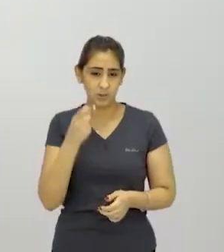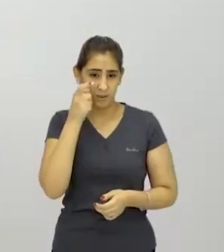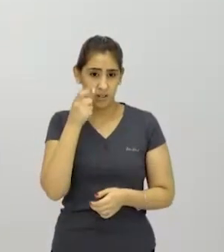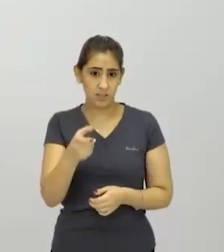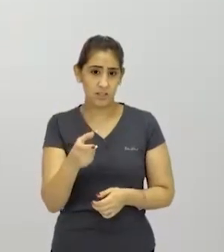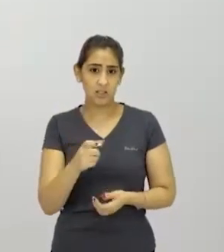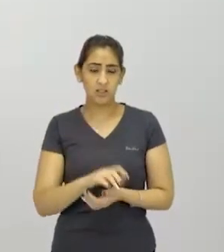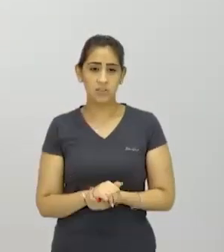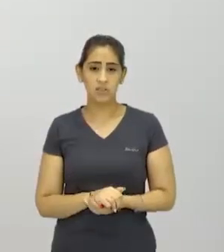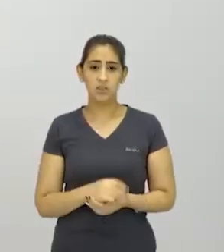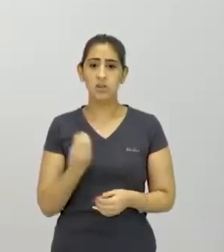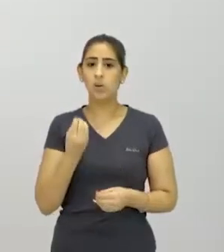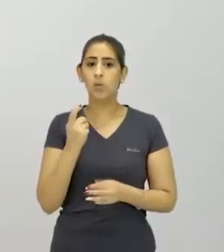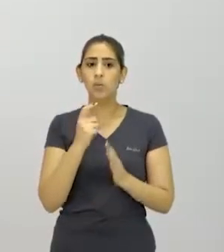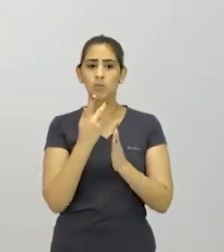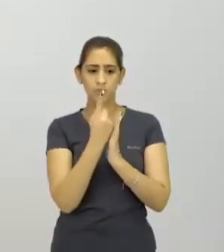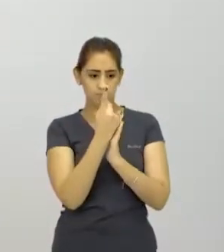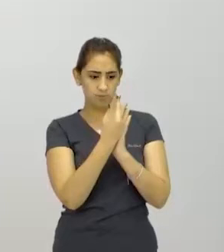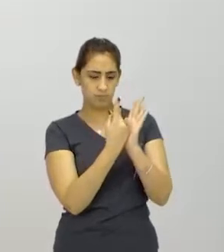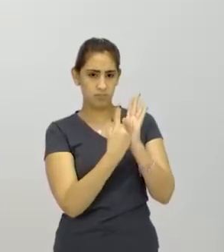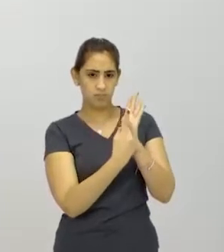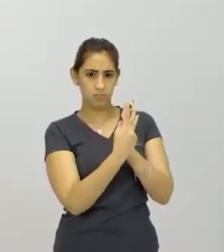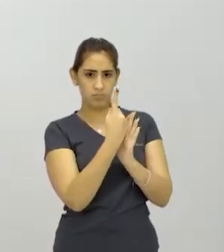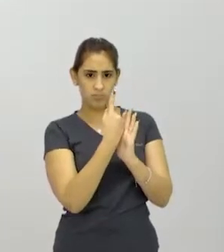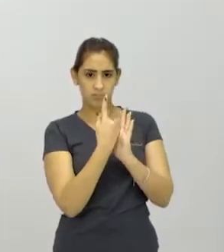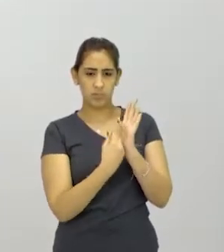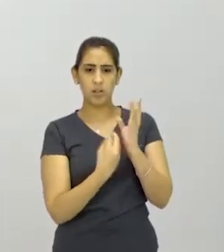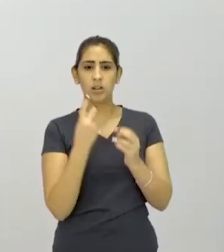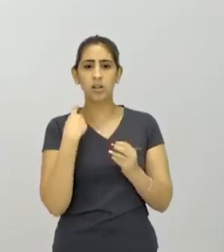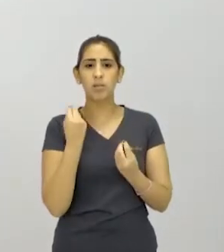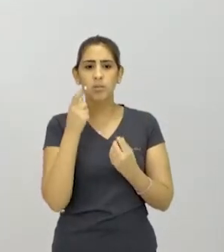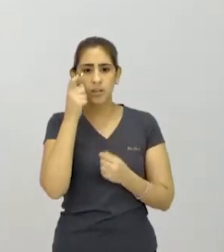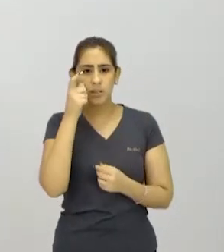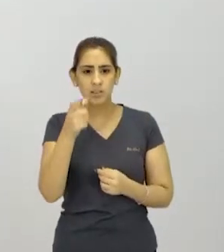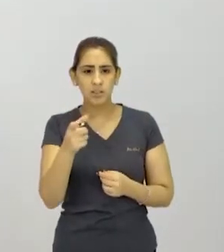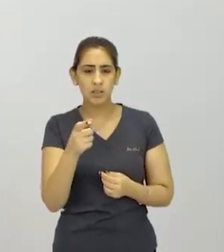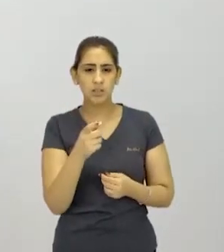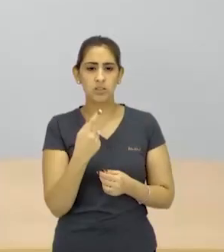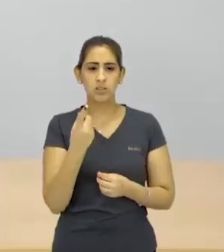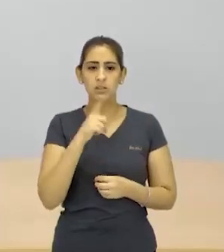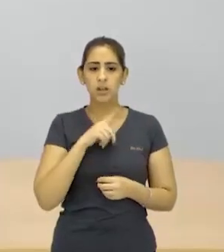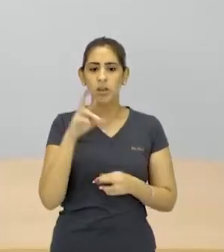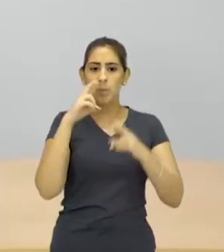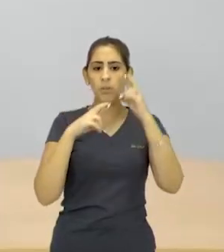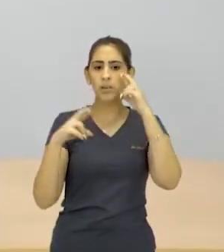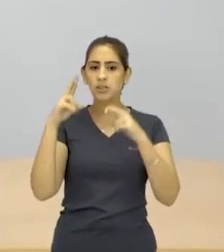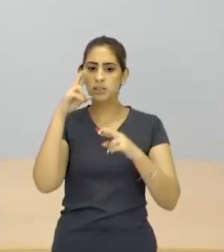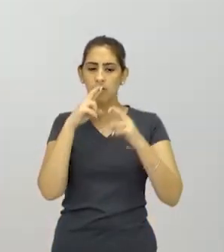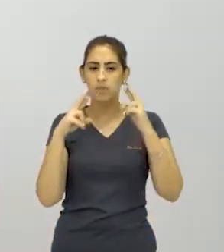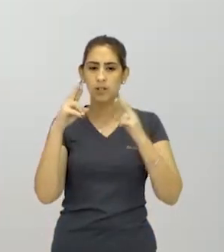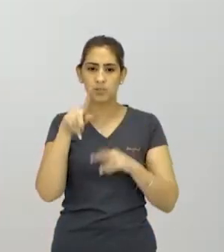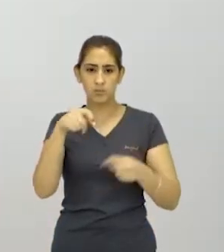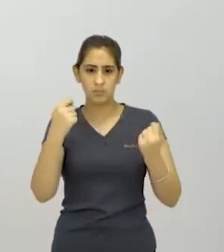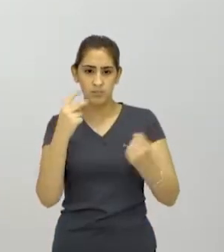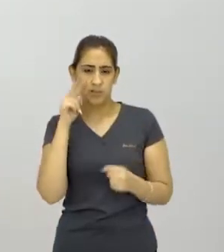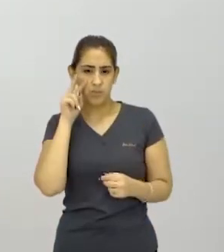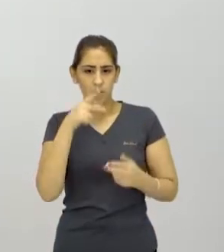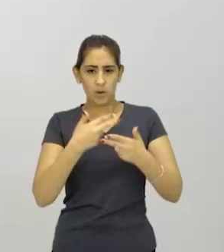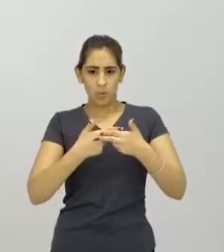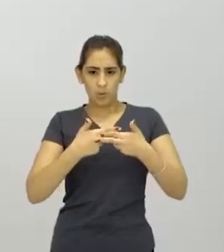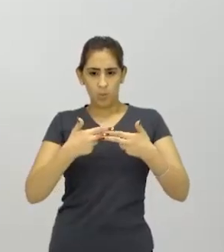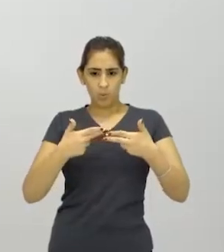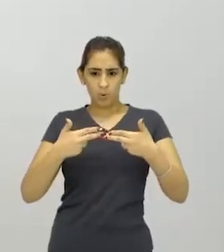é interessante como a caricatura está ligada muito à questão da observação, né? Eu acredito que você enxergue algumas